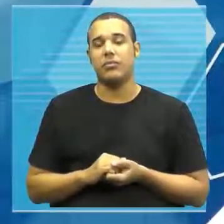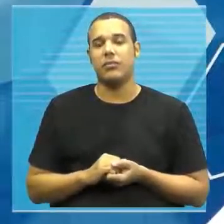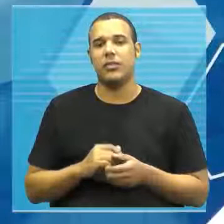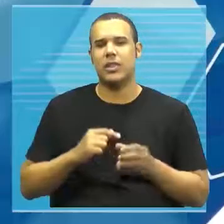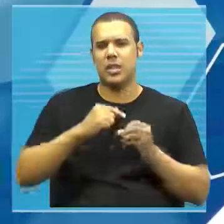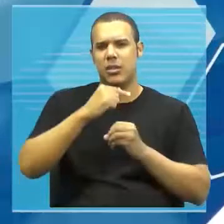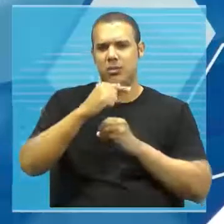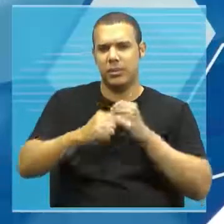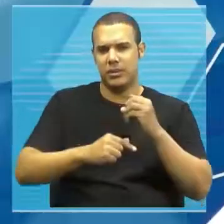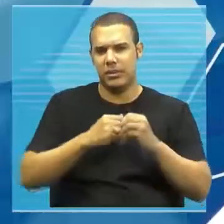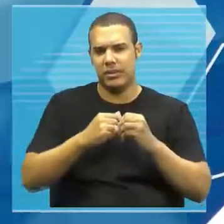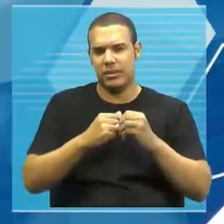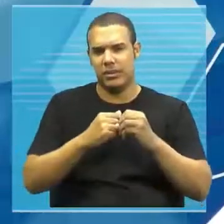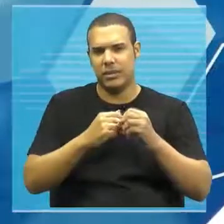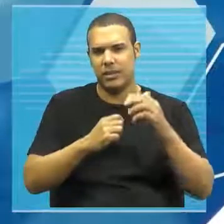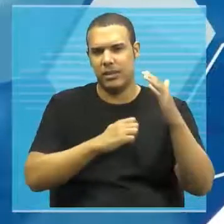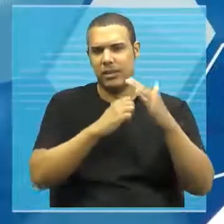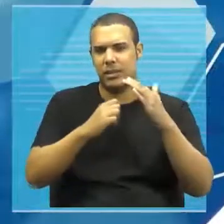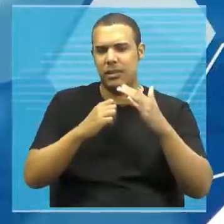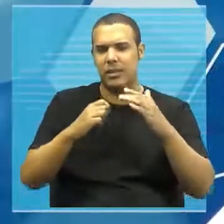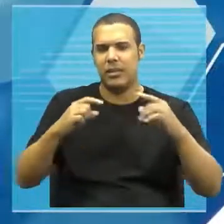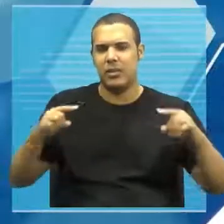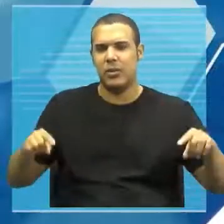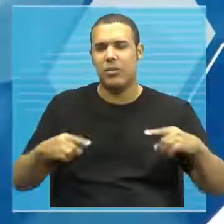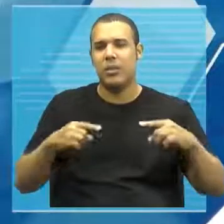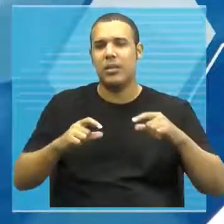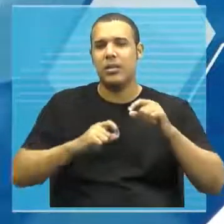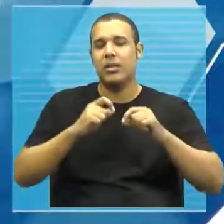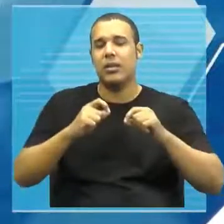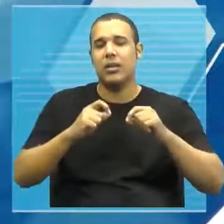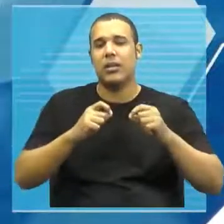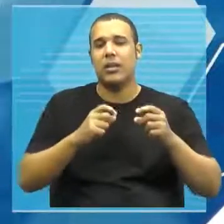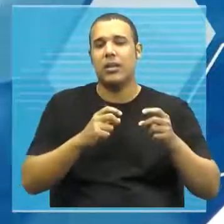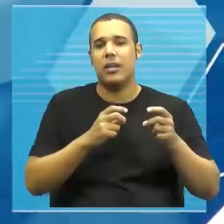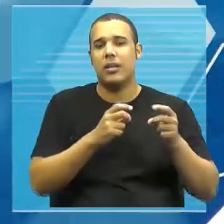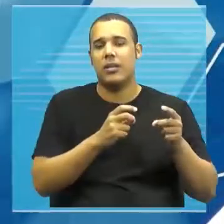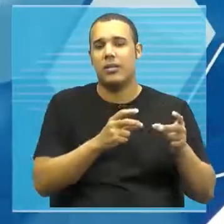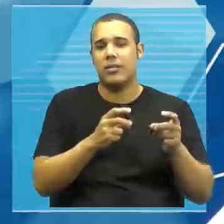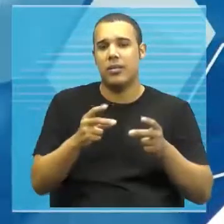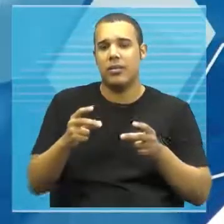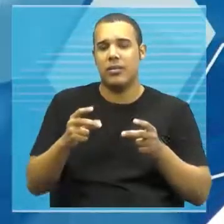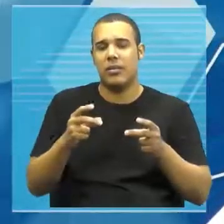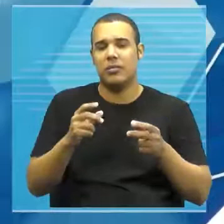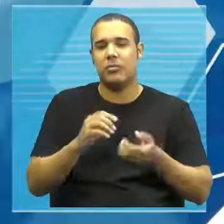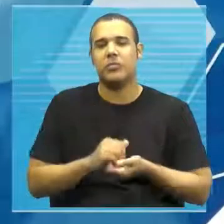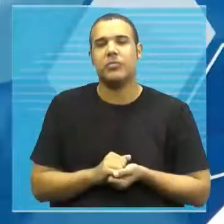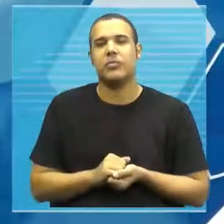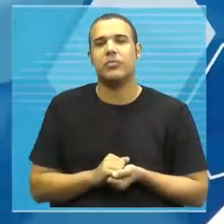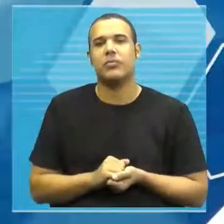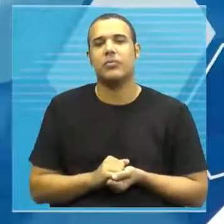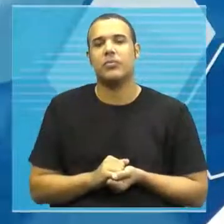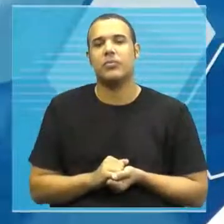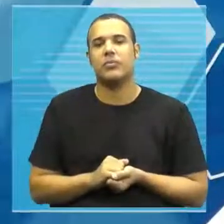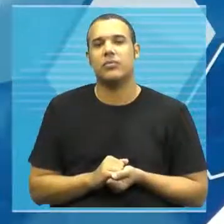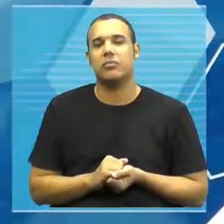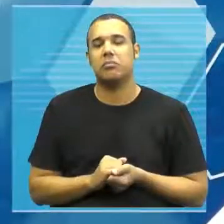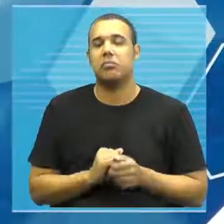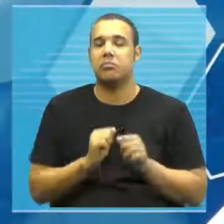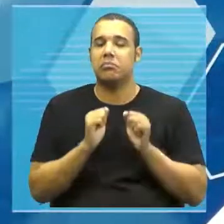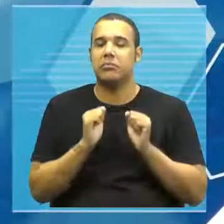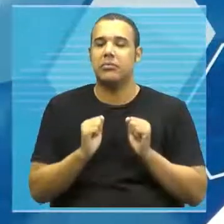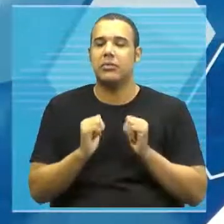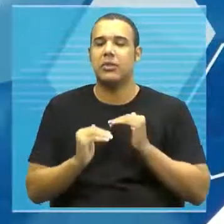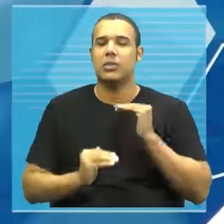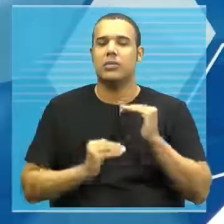as empresas não disputam necessariamente mercado com seus concorrentes diretos Pode ser que um avanço